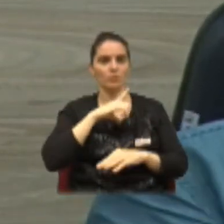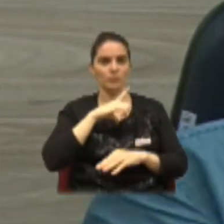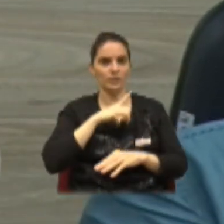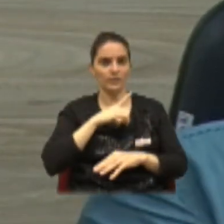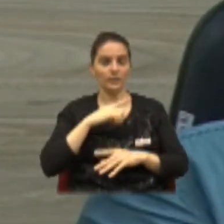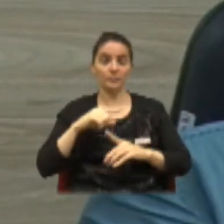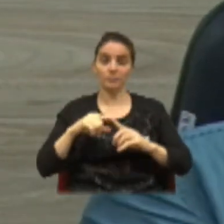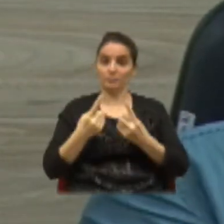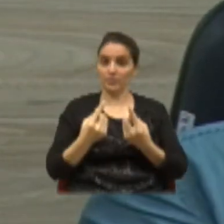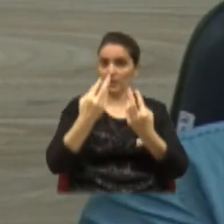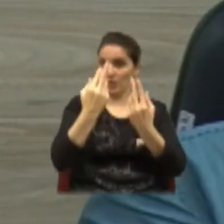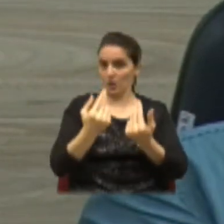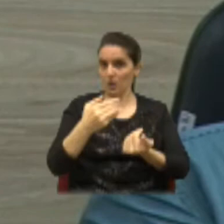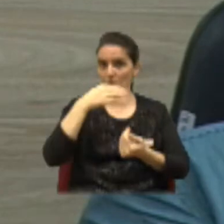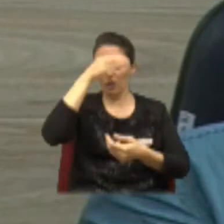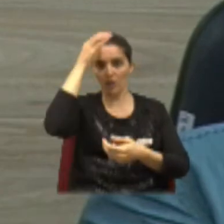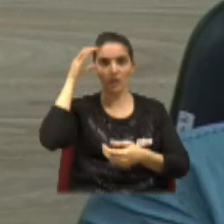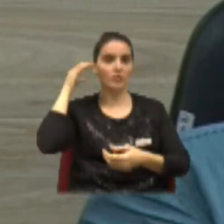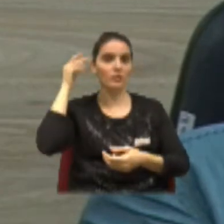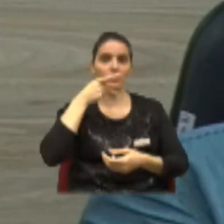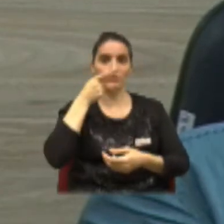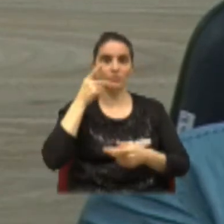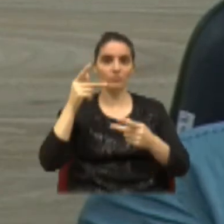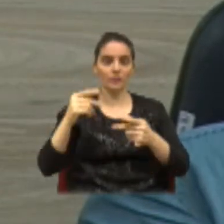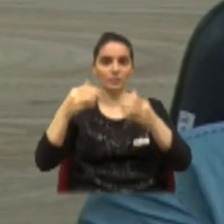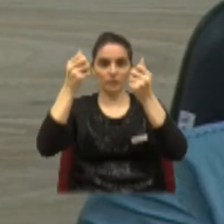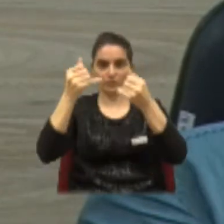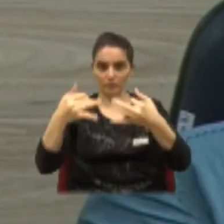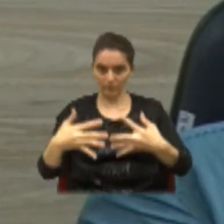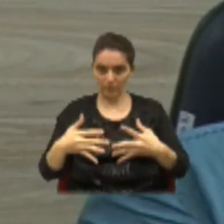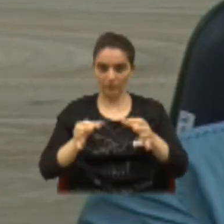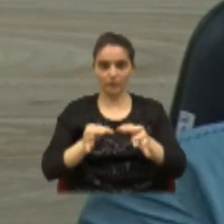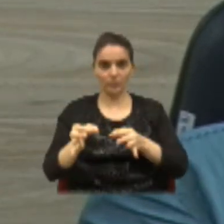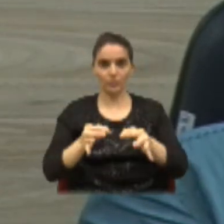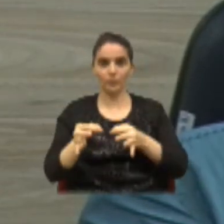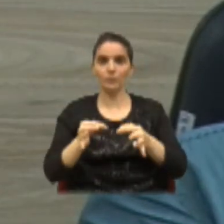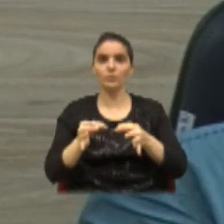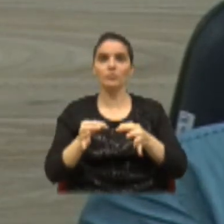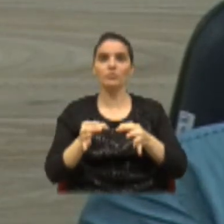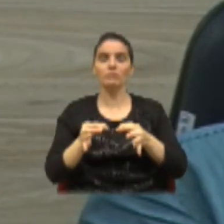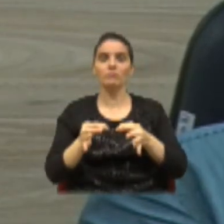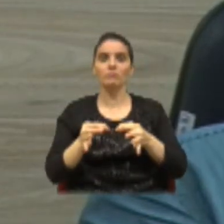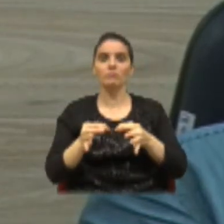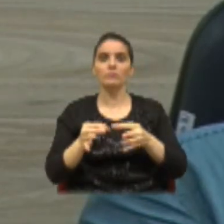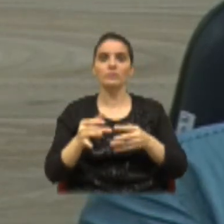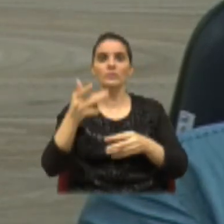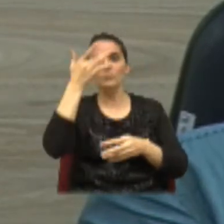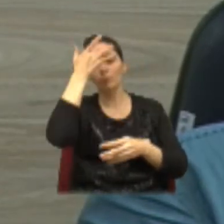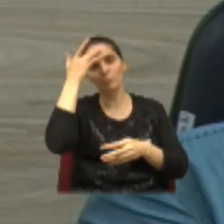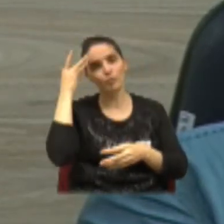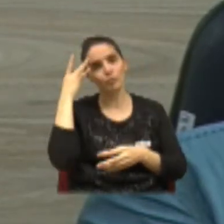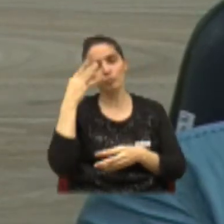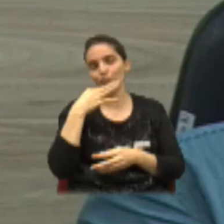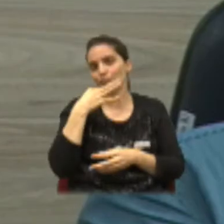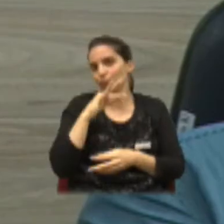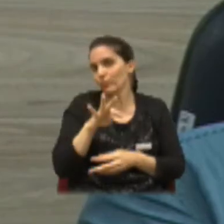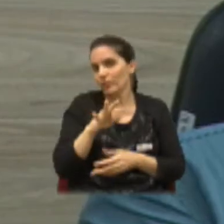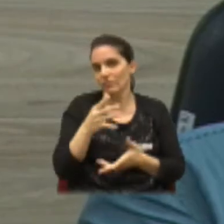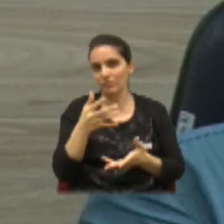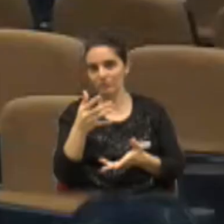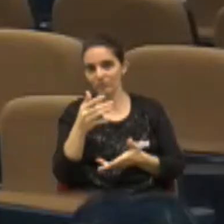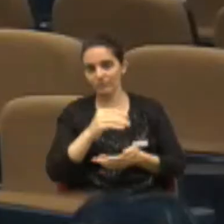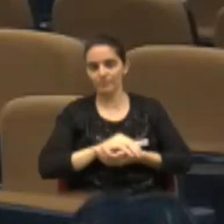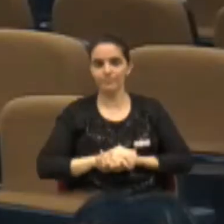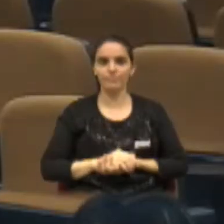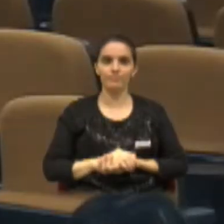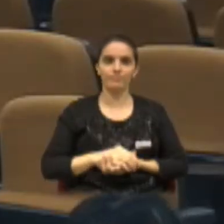você bem colocou aqui no parágrafo, na justificativa do seu projeto, que poucas pessoas conhecem, né, e que